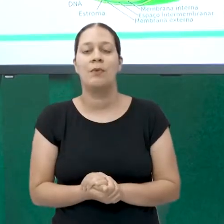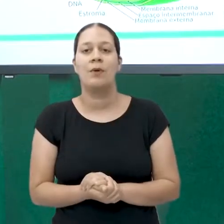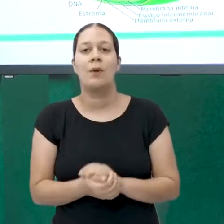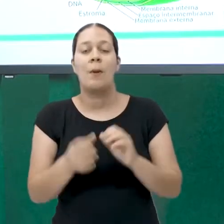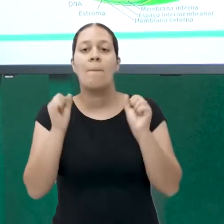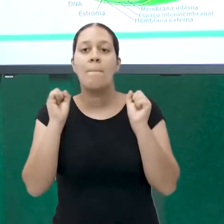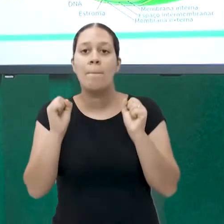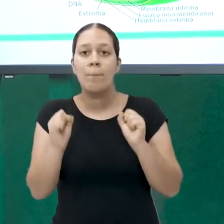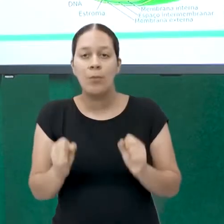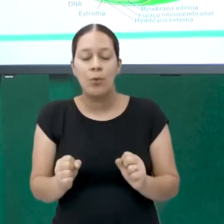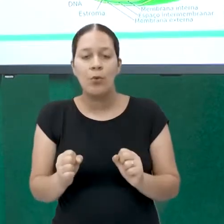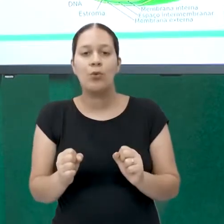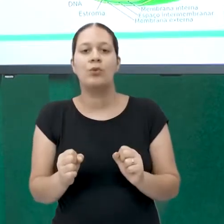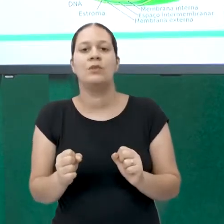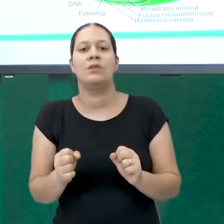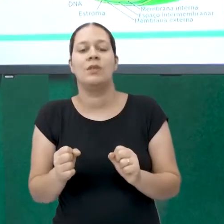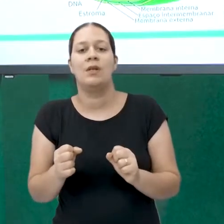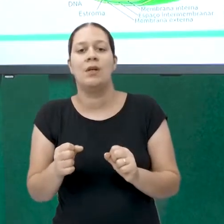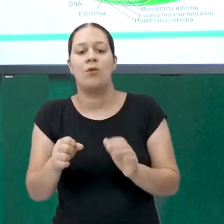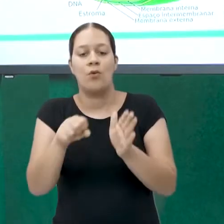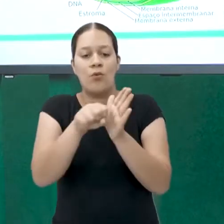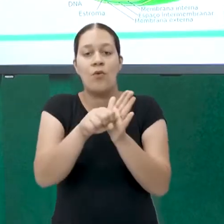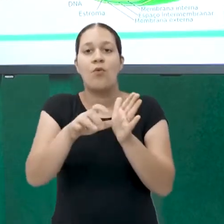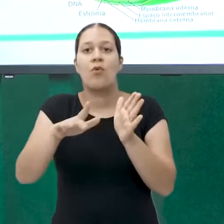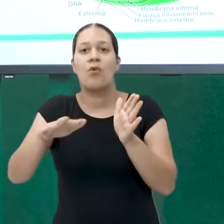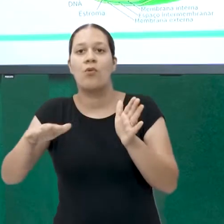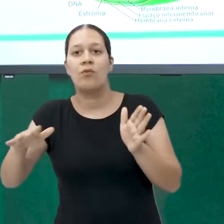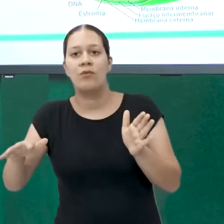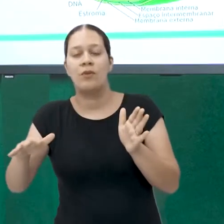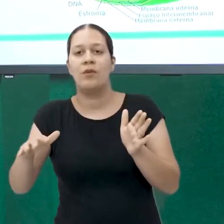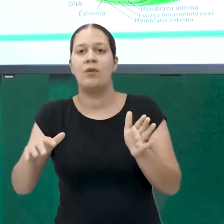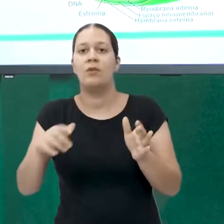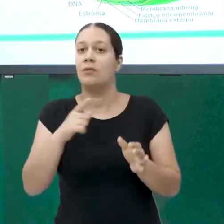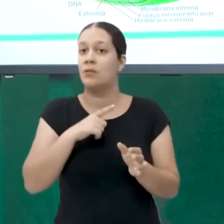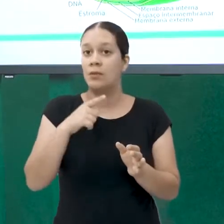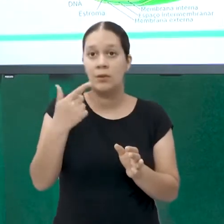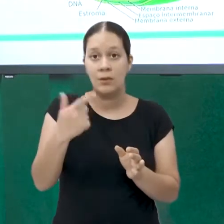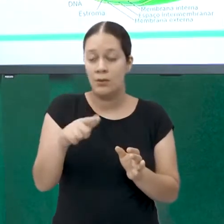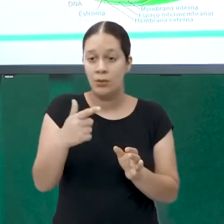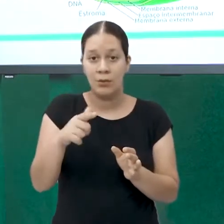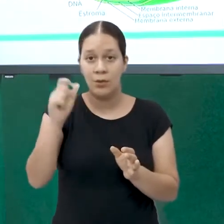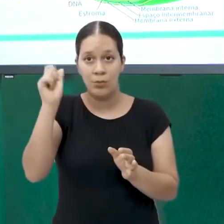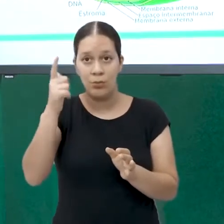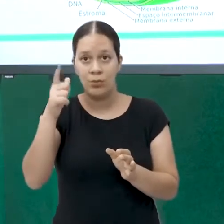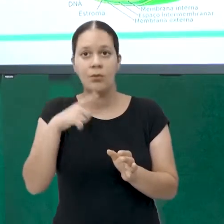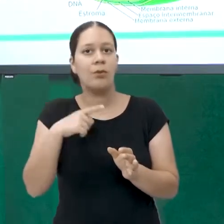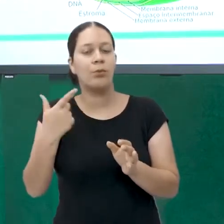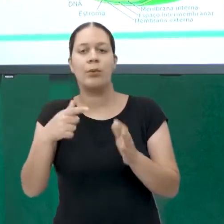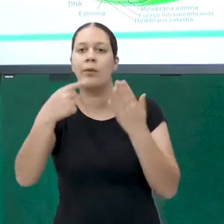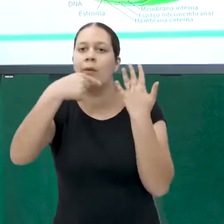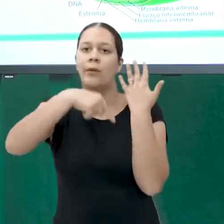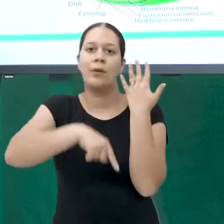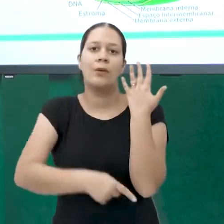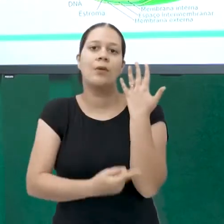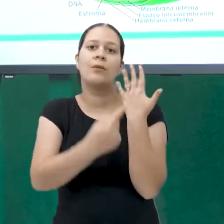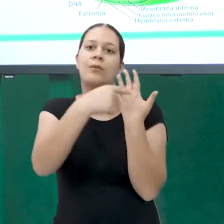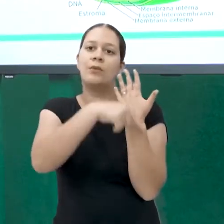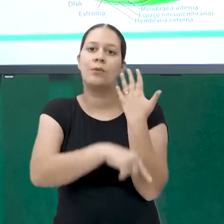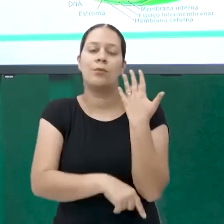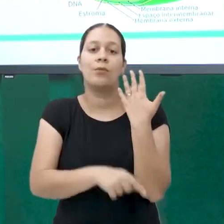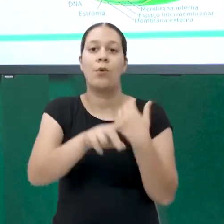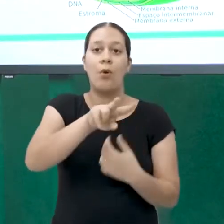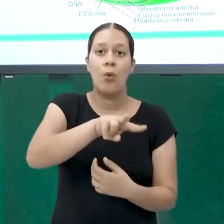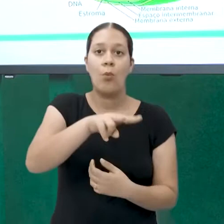tá? Você pode colocar a clorofila que for nessa planta. Se não tiver luz, não tem fotossíntese.